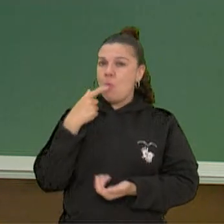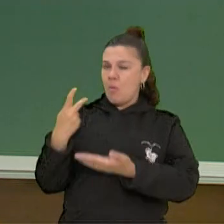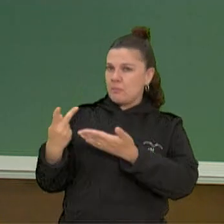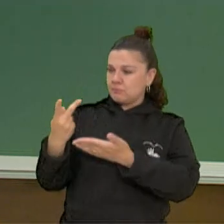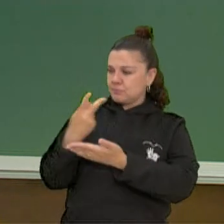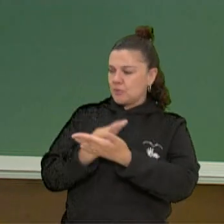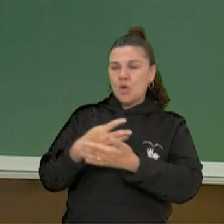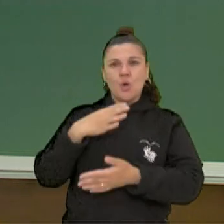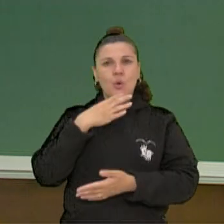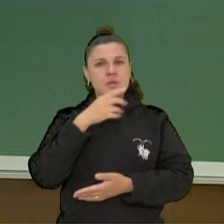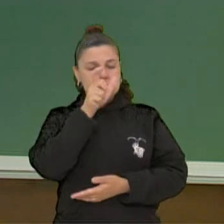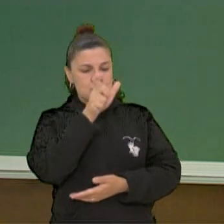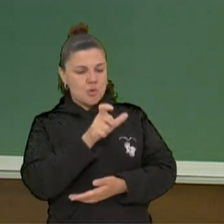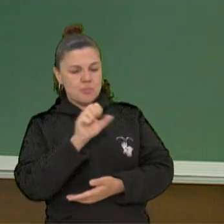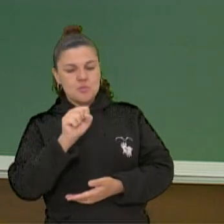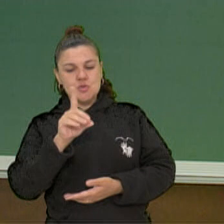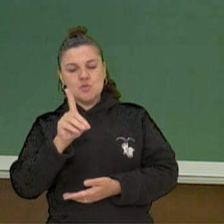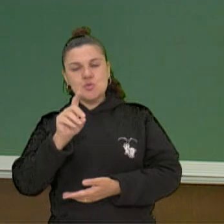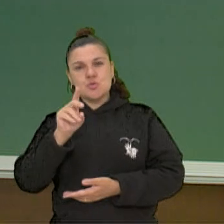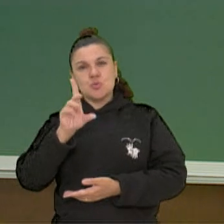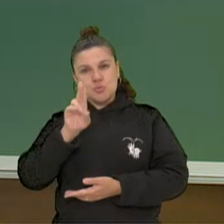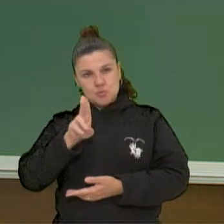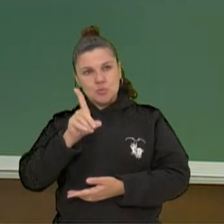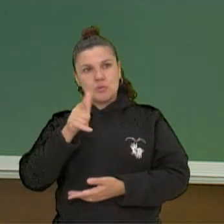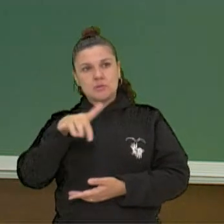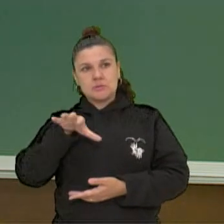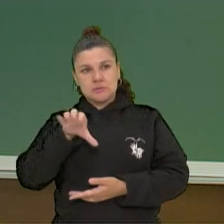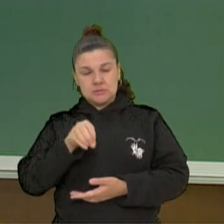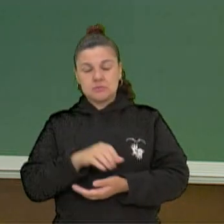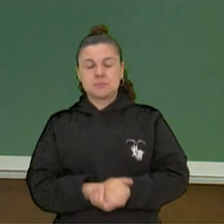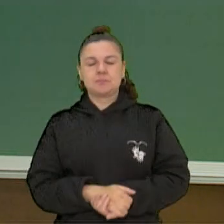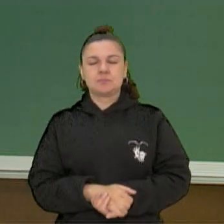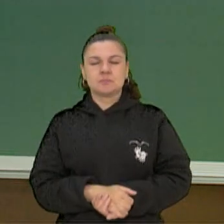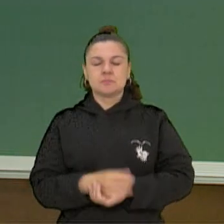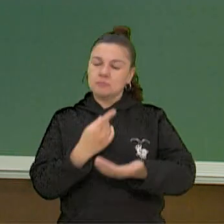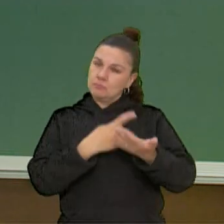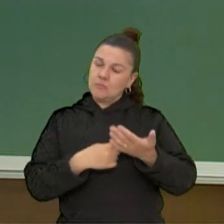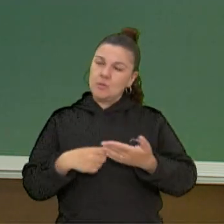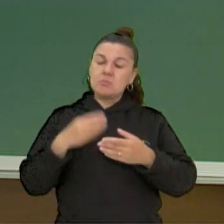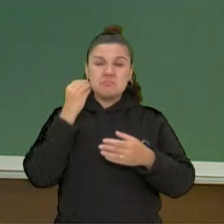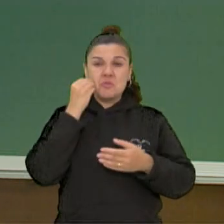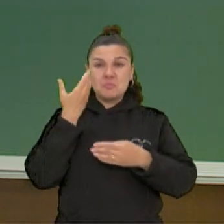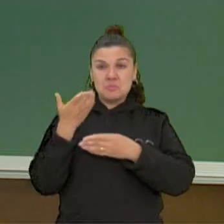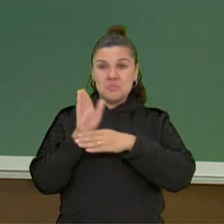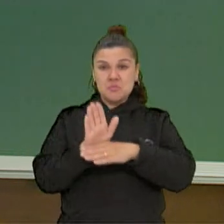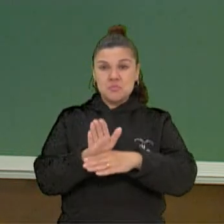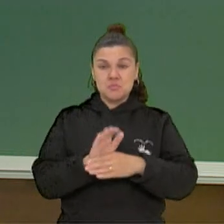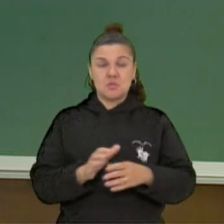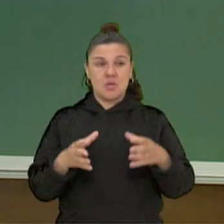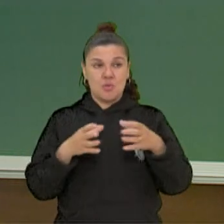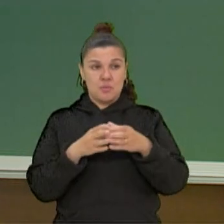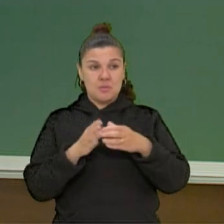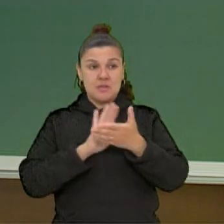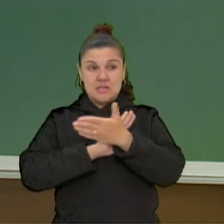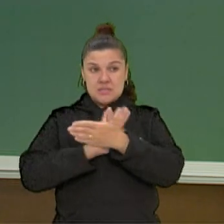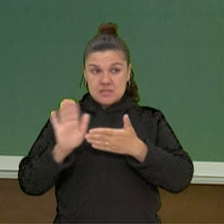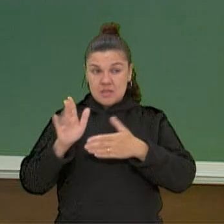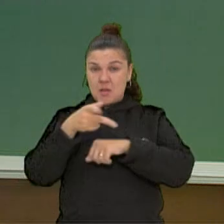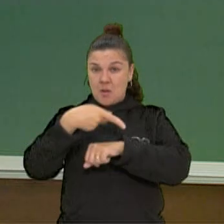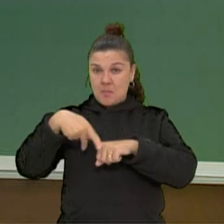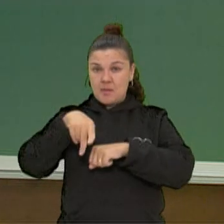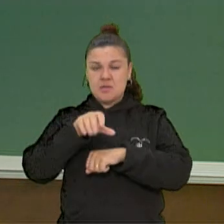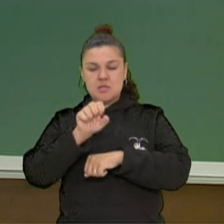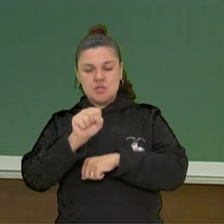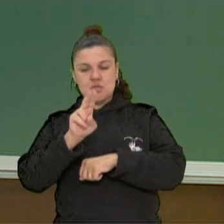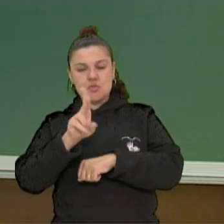um sudanês que era refugiado e resolveu tentar ajudá-lo, né, a sair lá do Sudão,